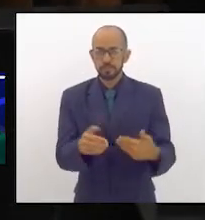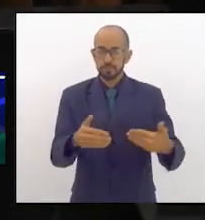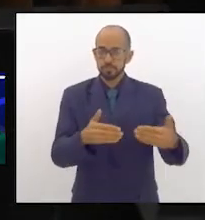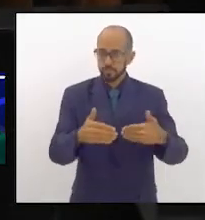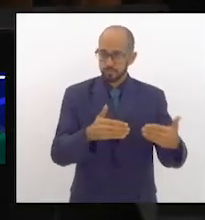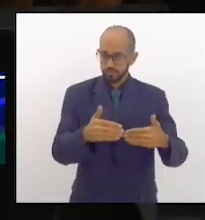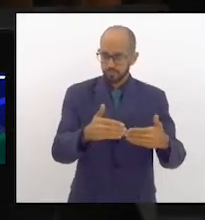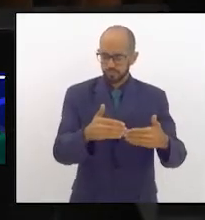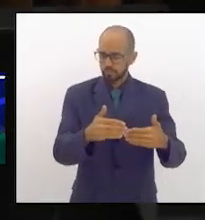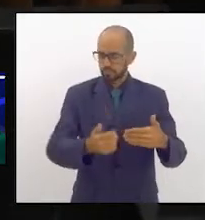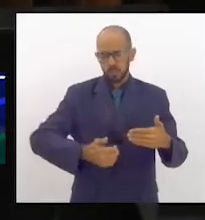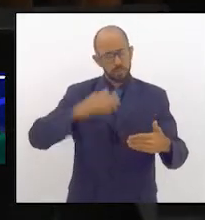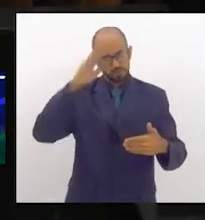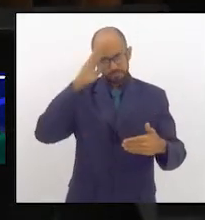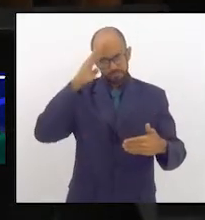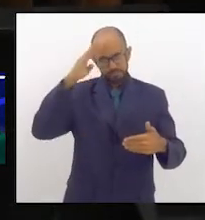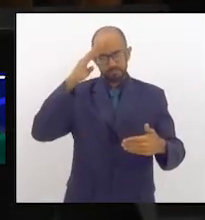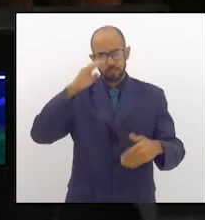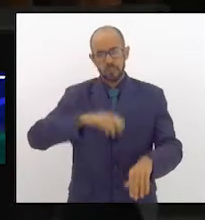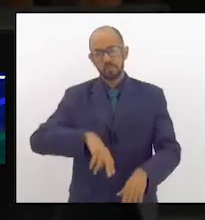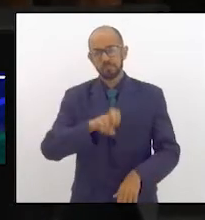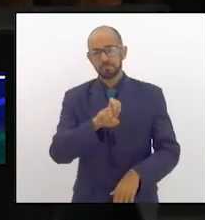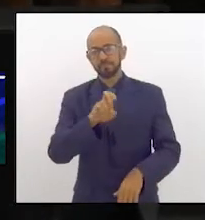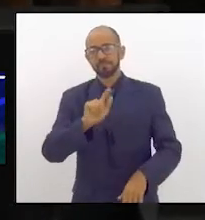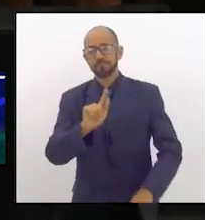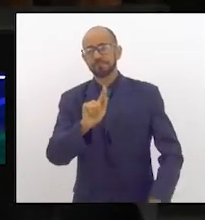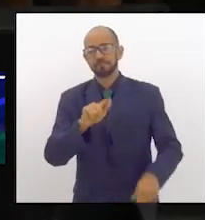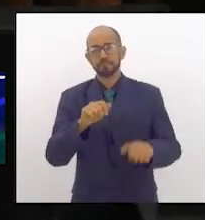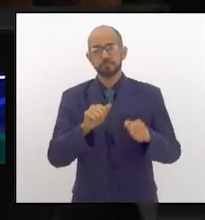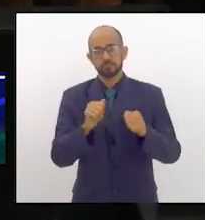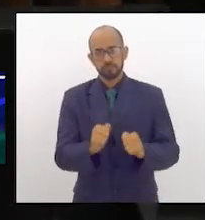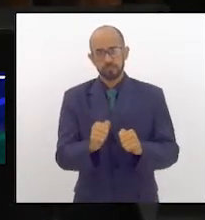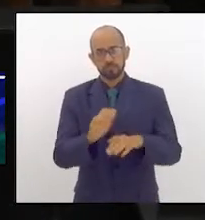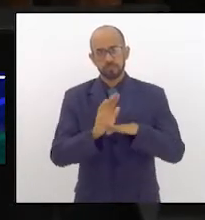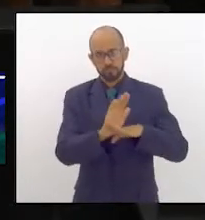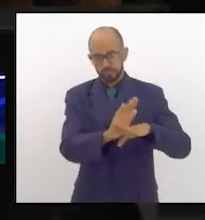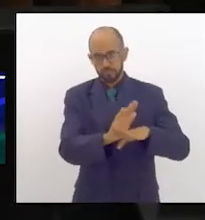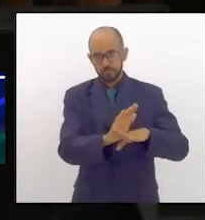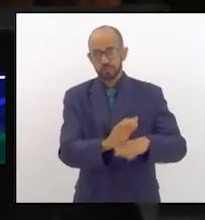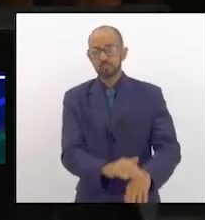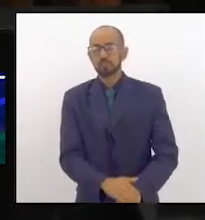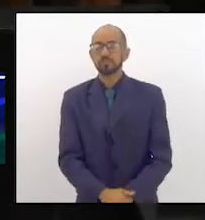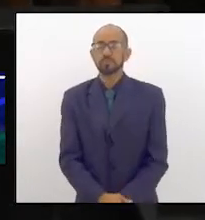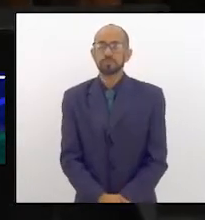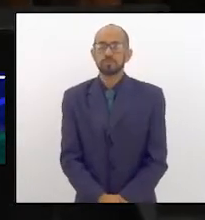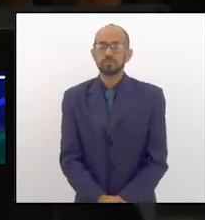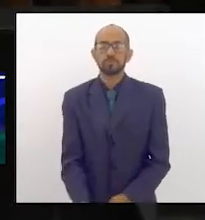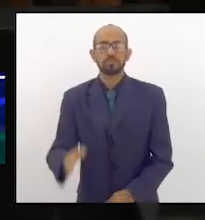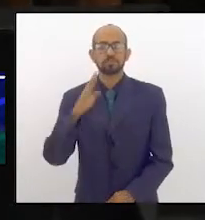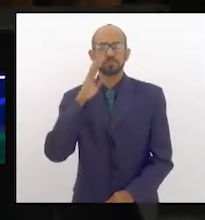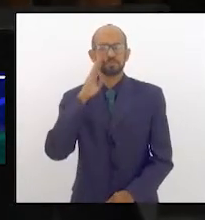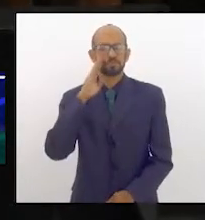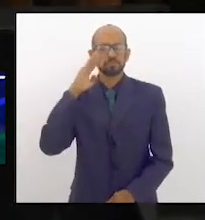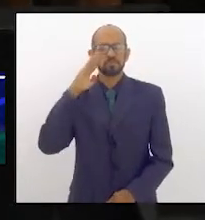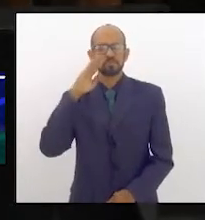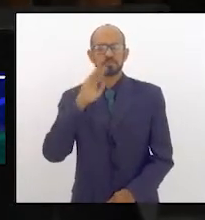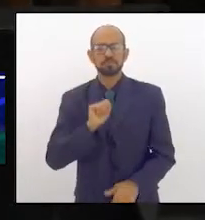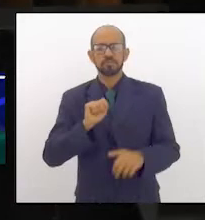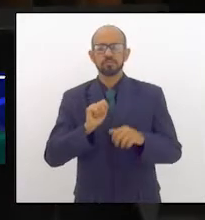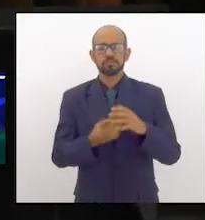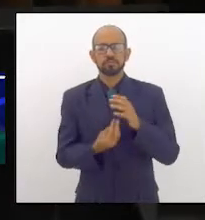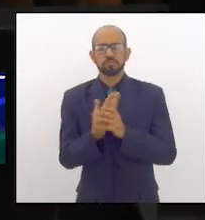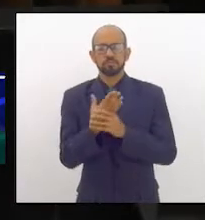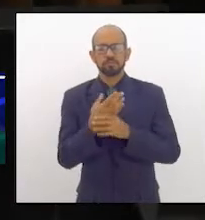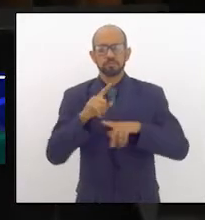ponta que a 5 G pode ajudar muito principalmente na produção de